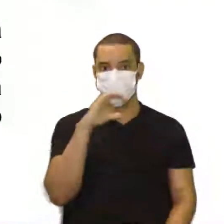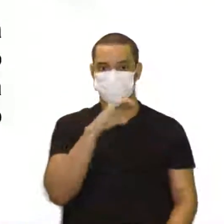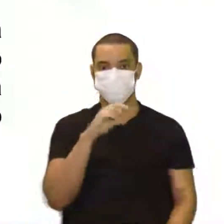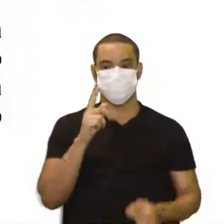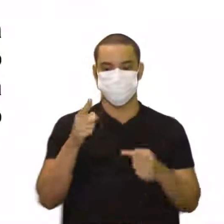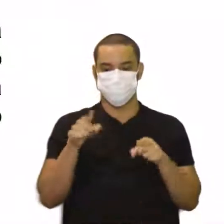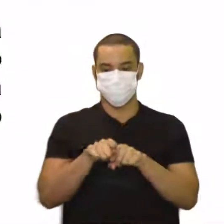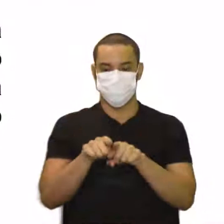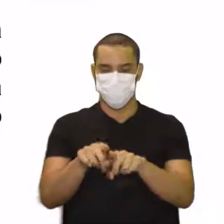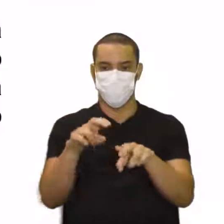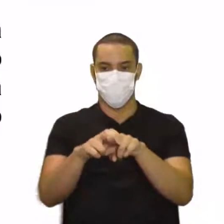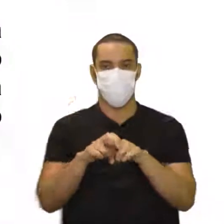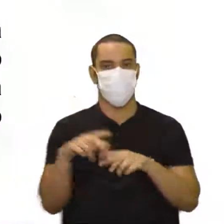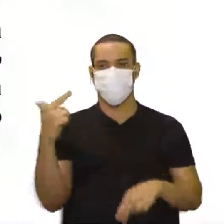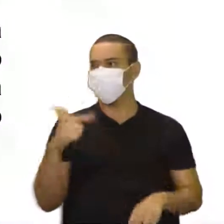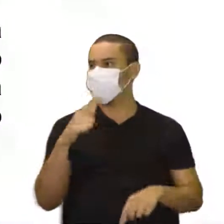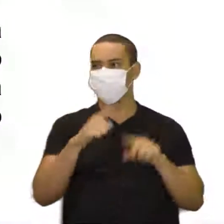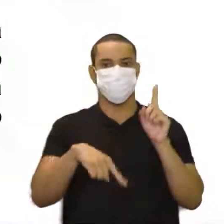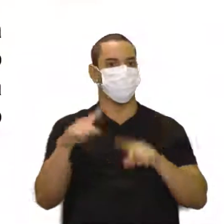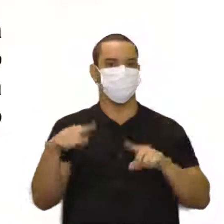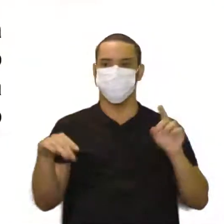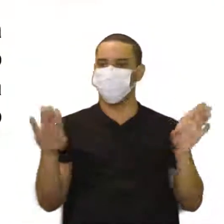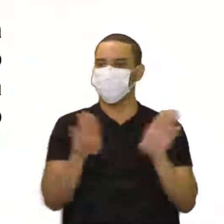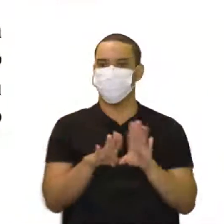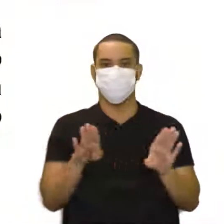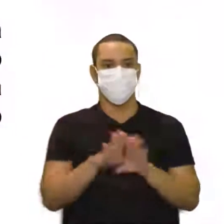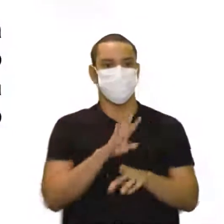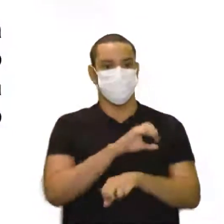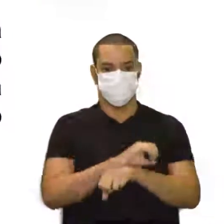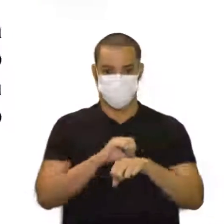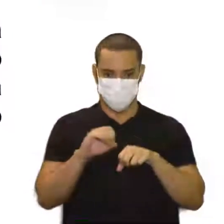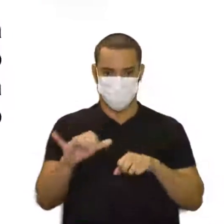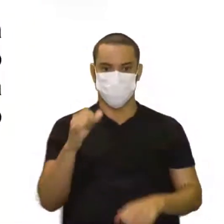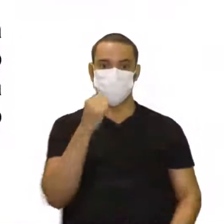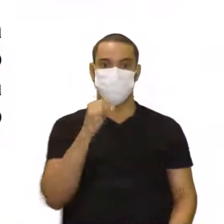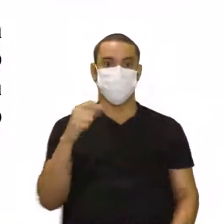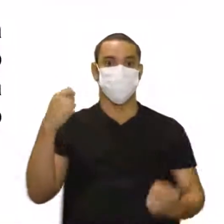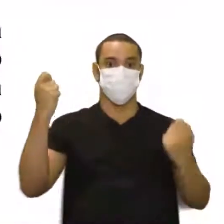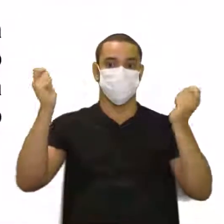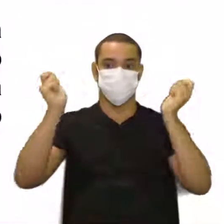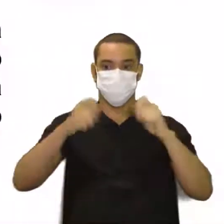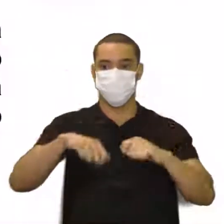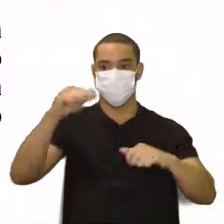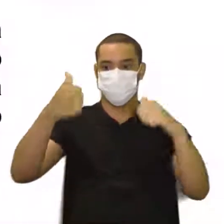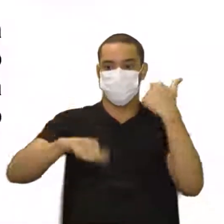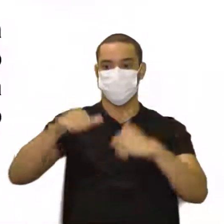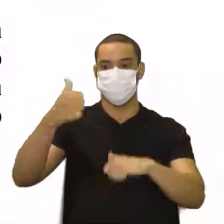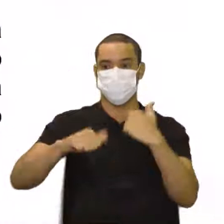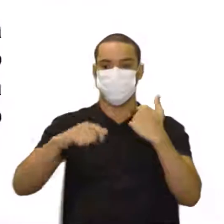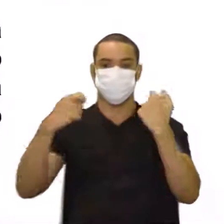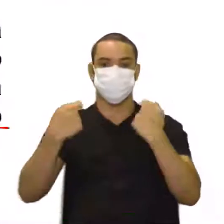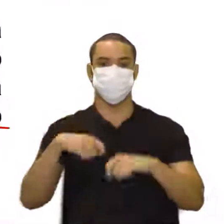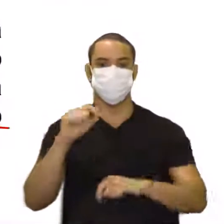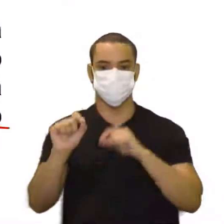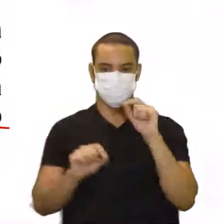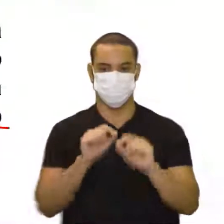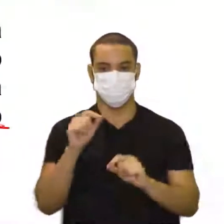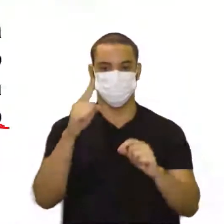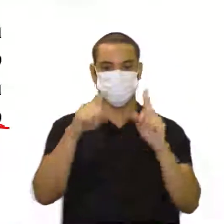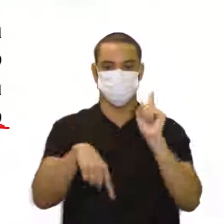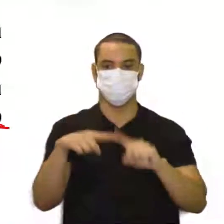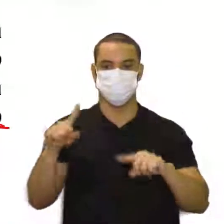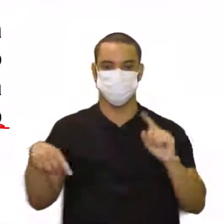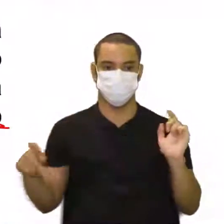ter variação do campo. E para induzir corrente, para a gente poder analisar, eu tenho que ter o quê?